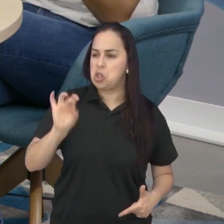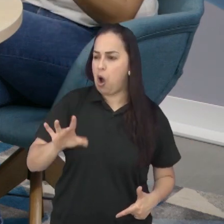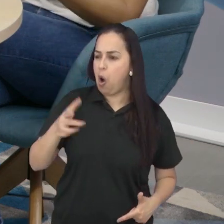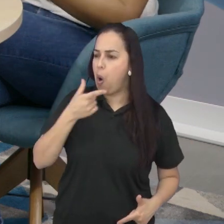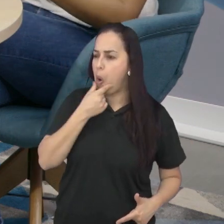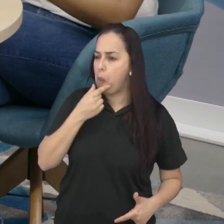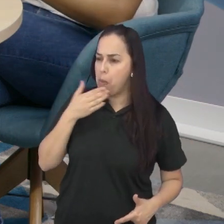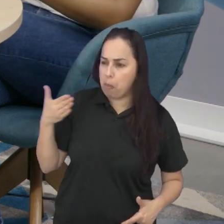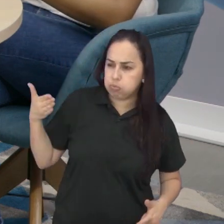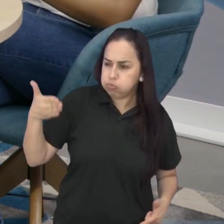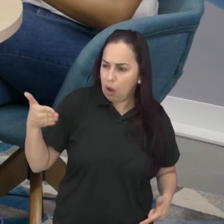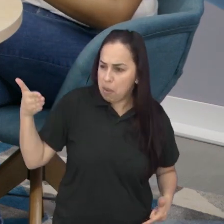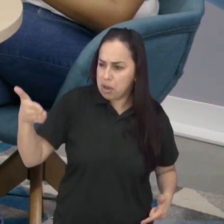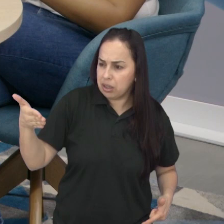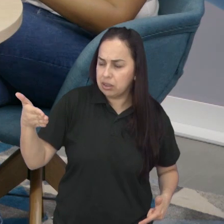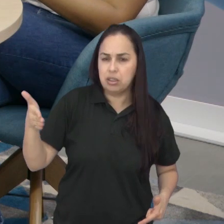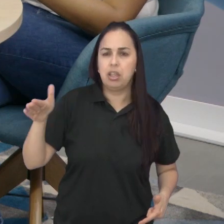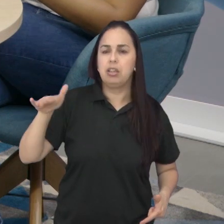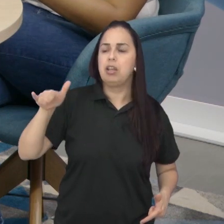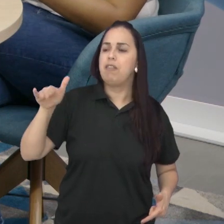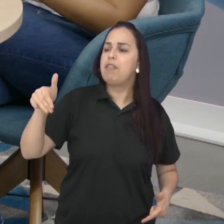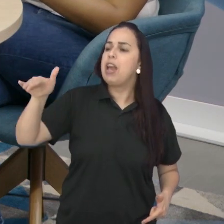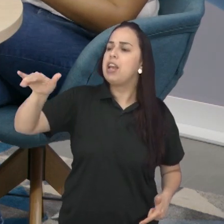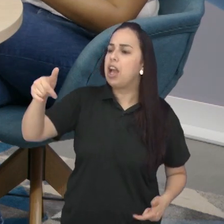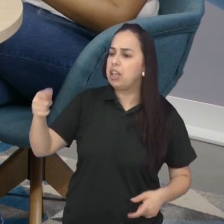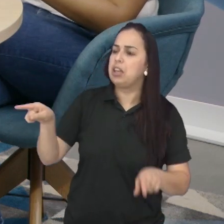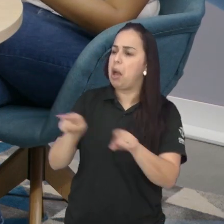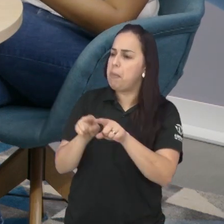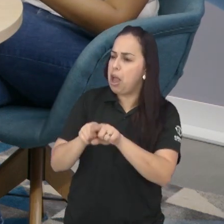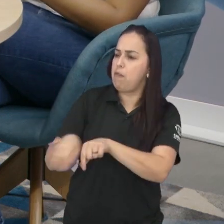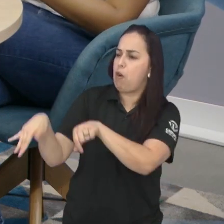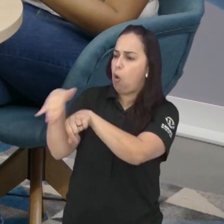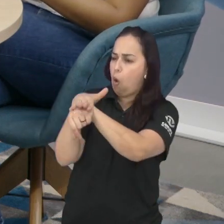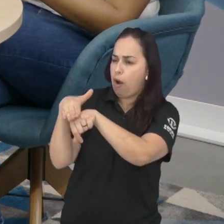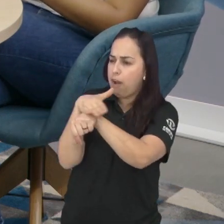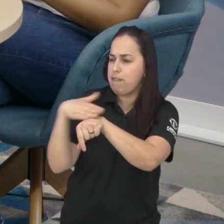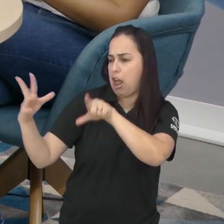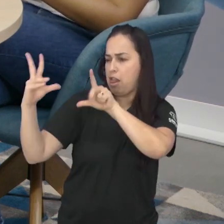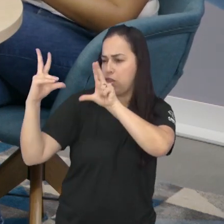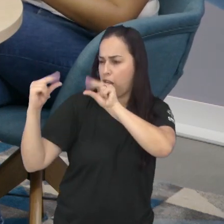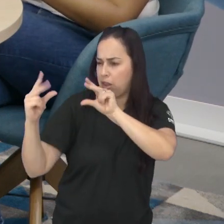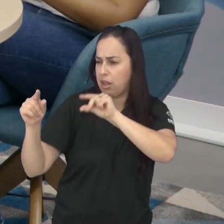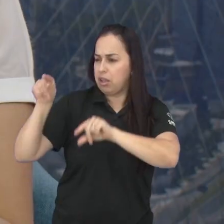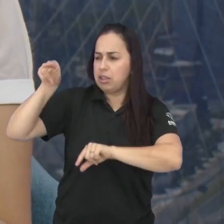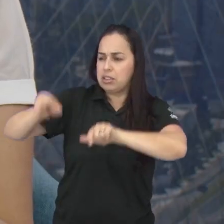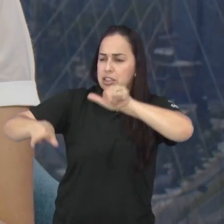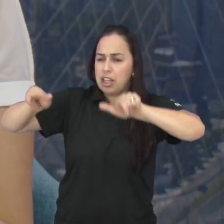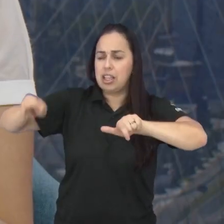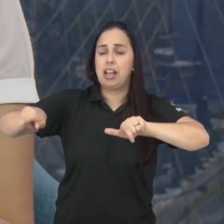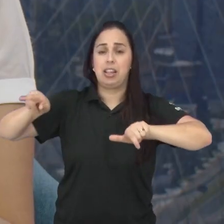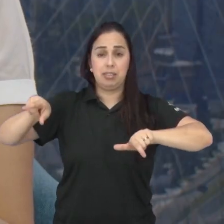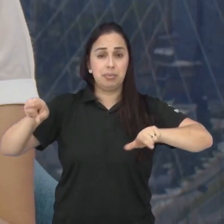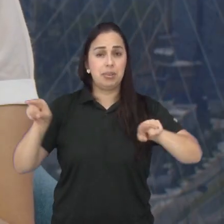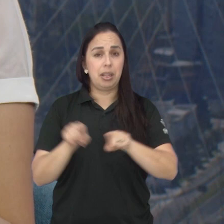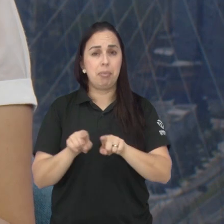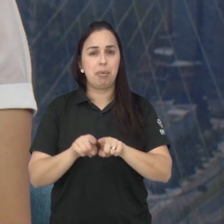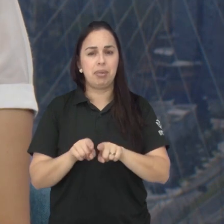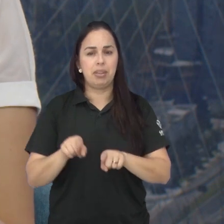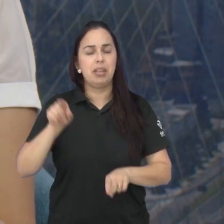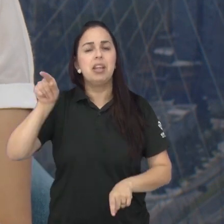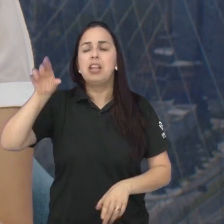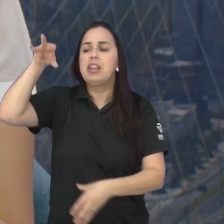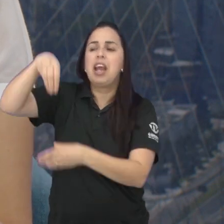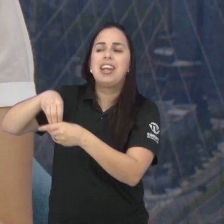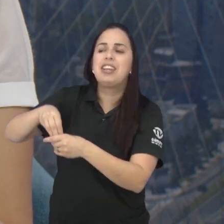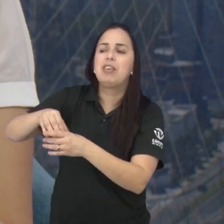homens e de mulheres e chamando os homens para uma reflexão sobre o que eles são, né? Porque também há uma